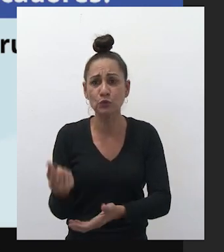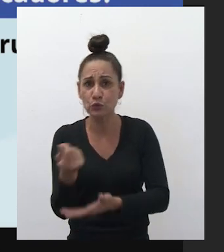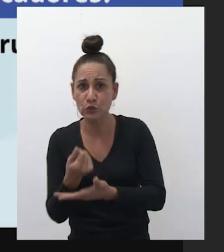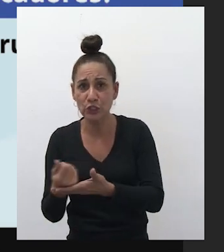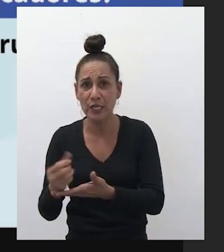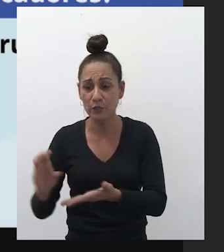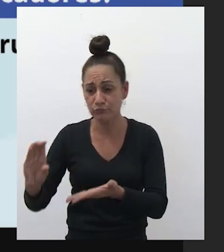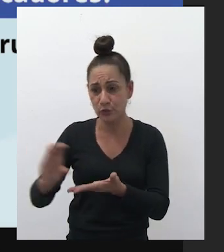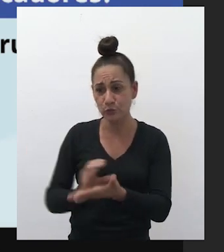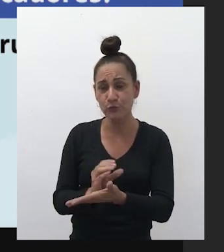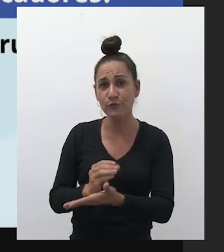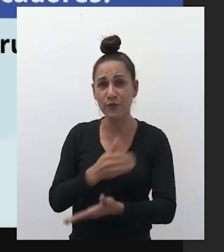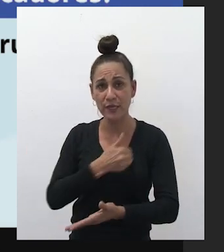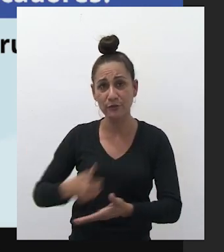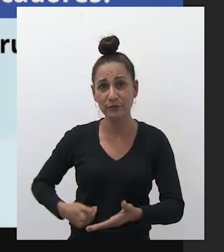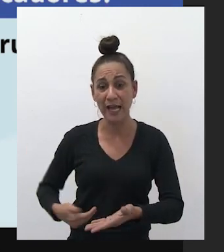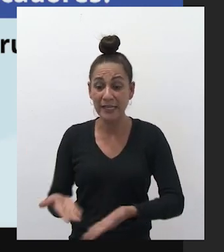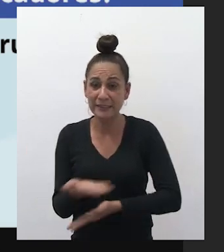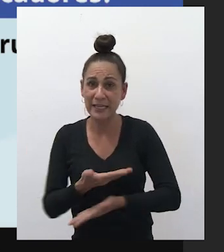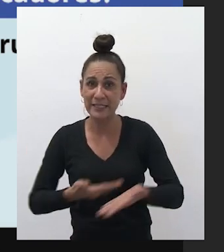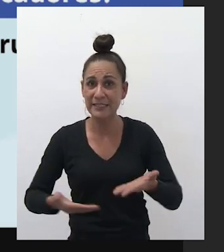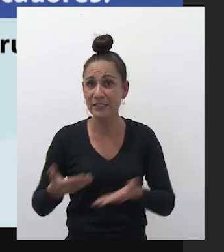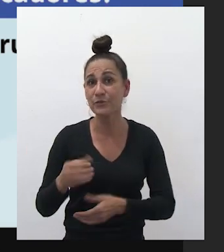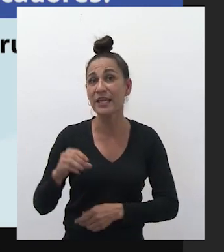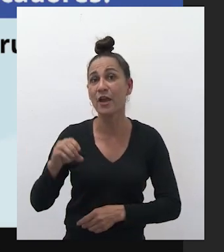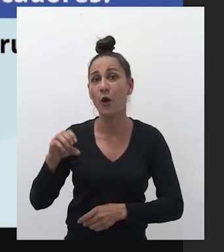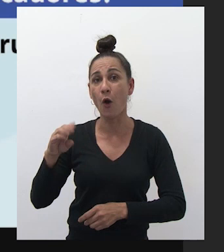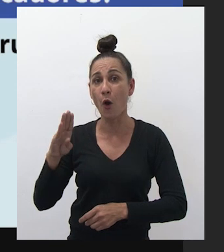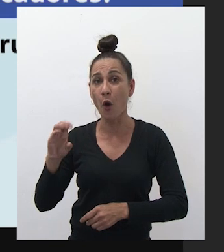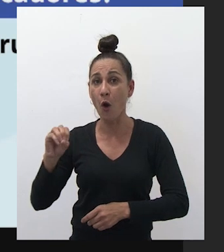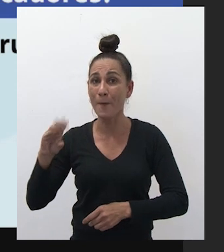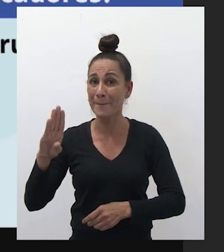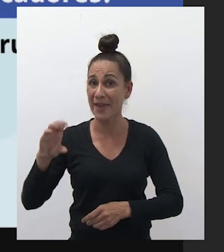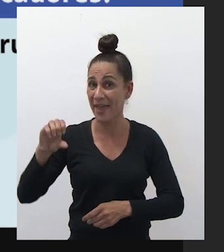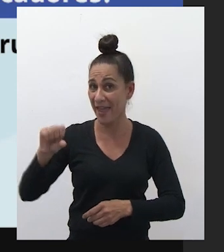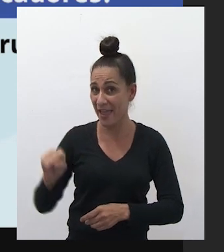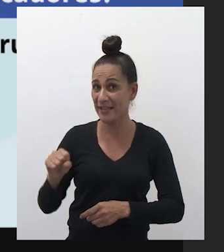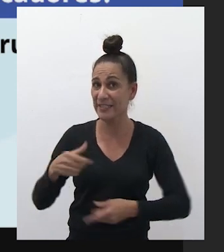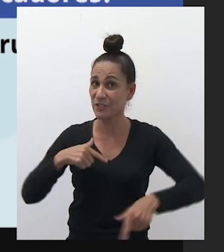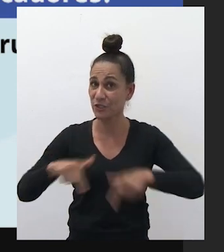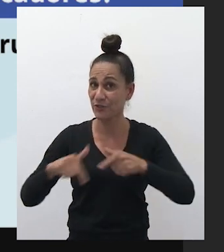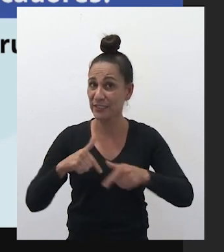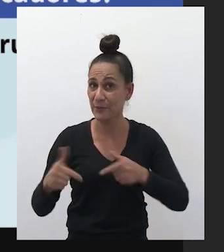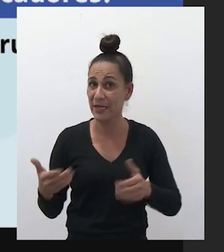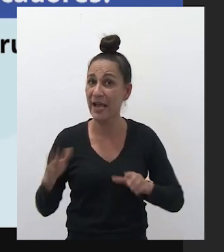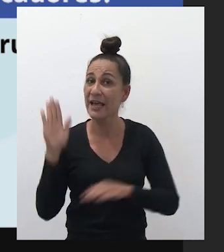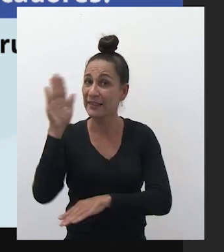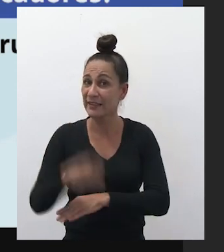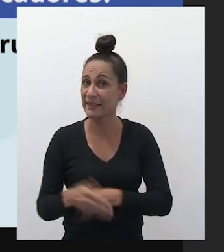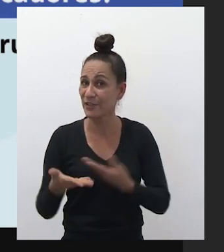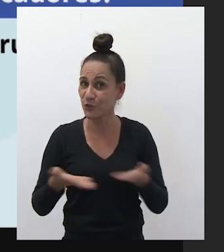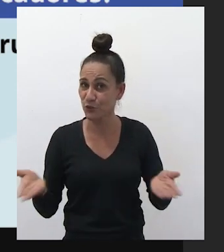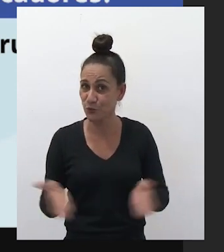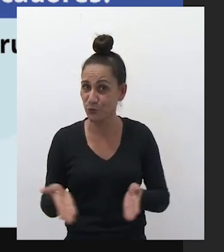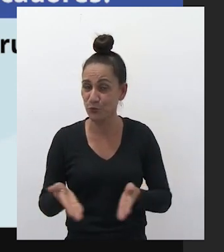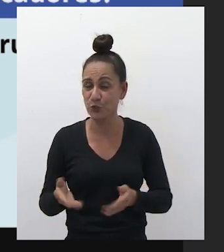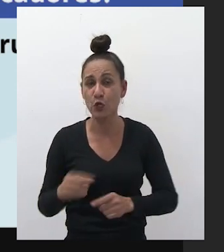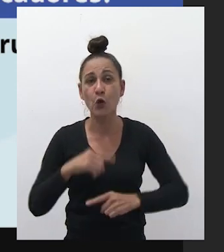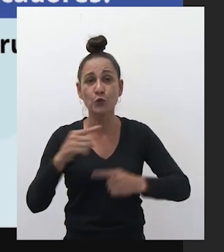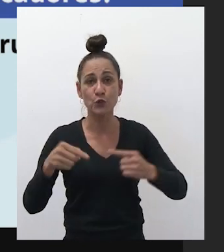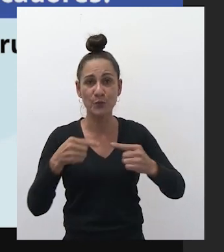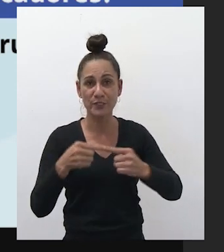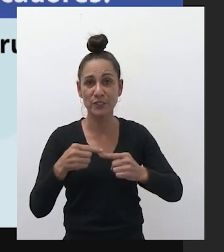está diretamente relacionado aos ODS, esse tema que a gente vai trabalhar na tarde de hoje. Os Objetivos de